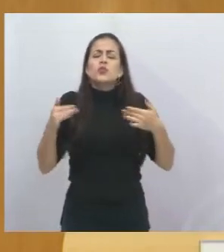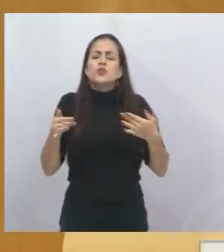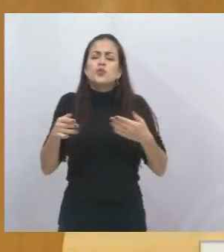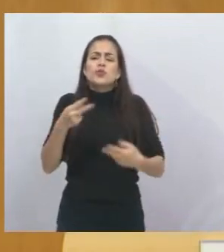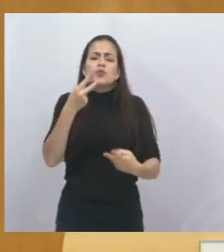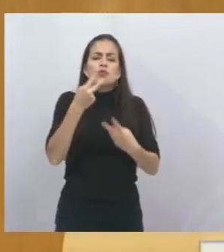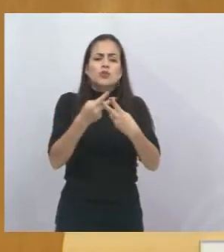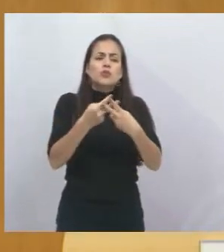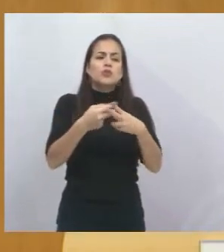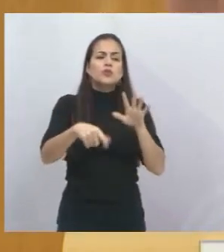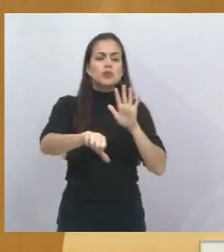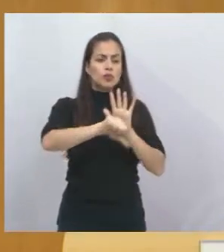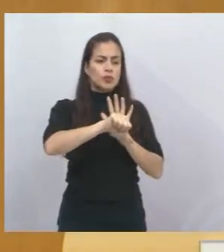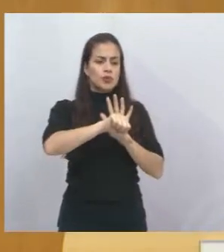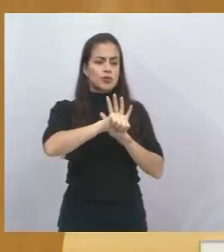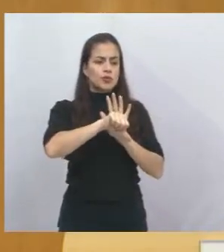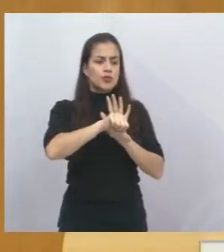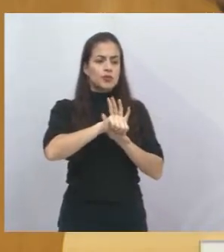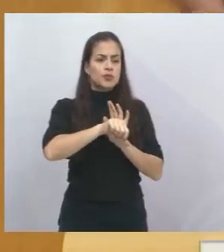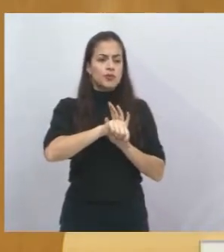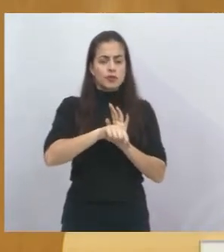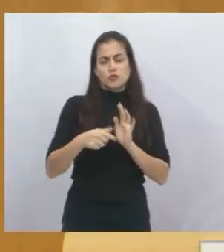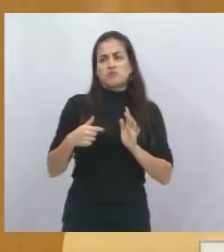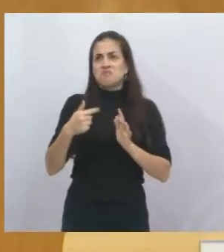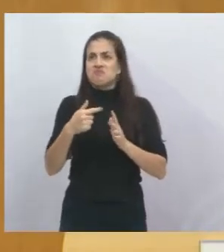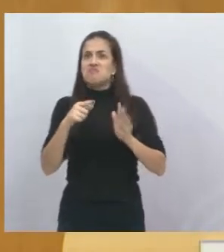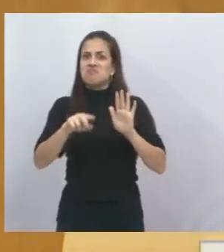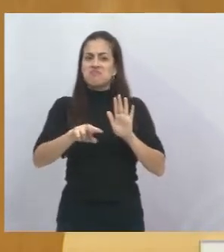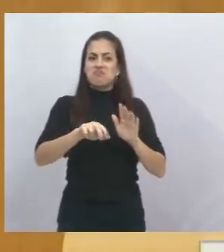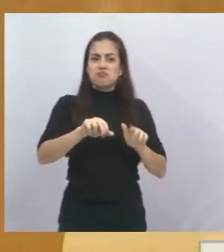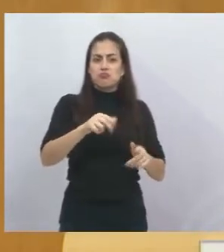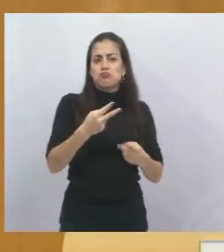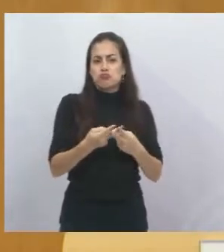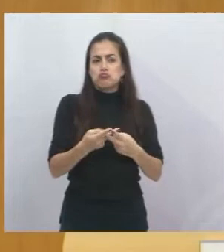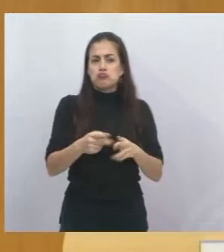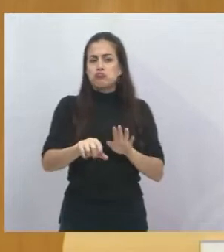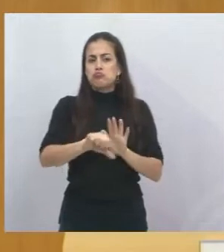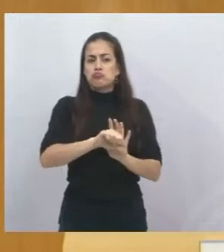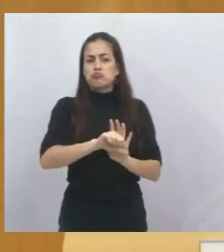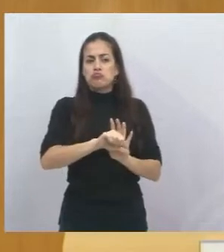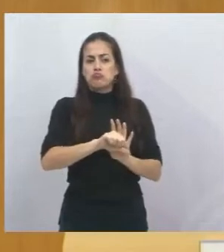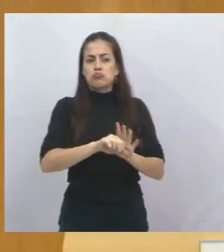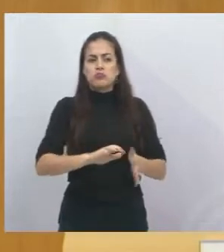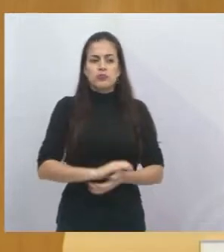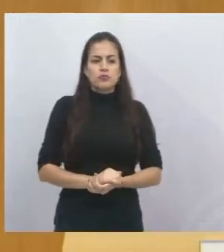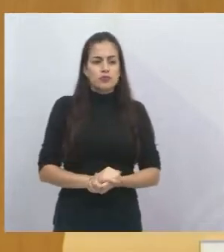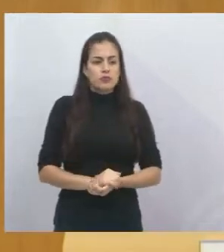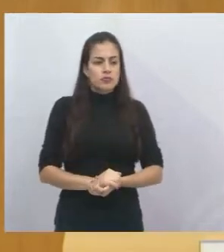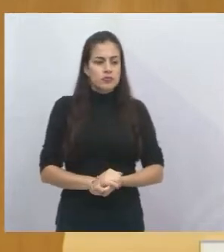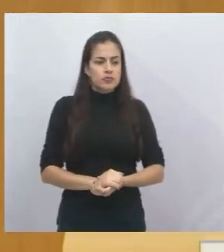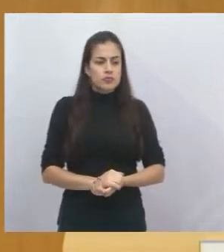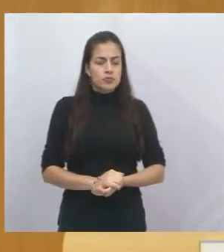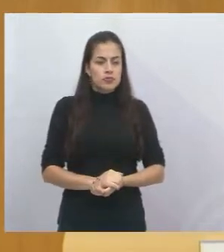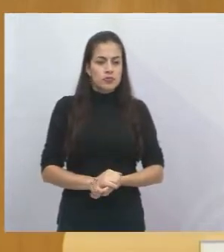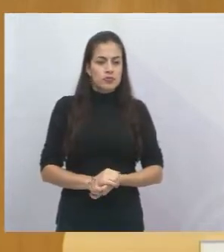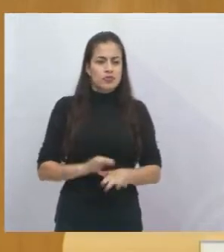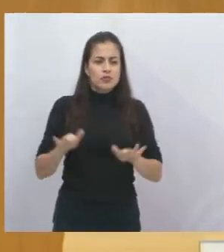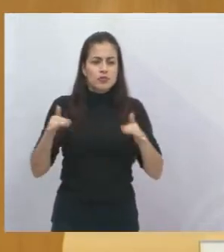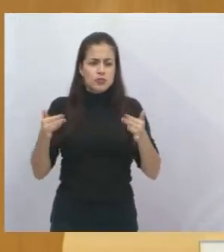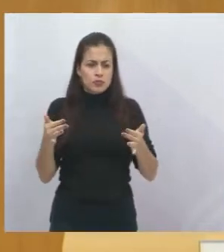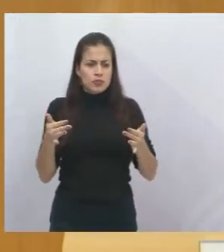por um crime. Eu fui condenado por um crime, né, Flavinho? Eu acho que a pessoa que foi condenada pelo crime,